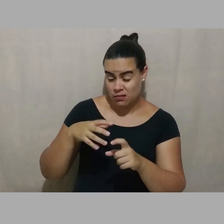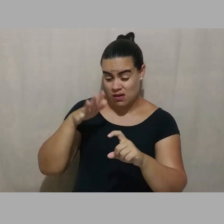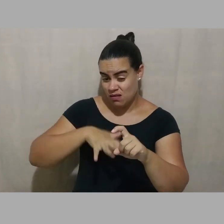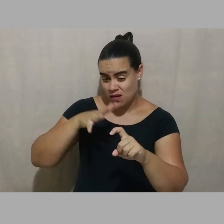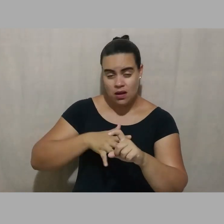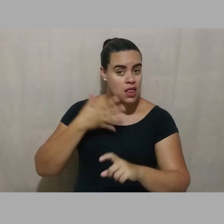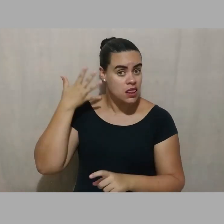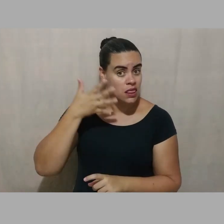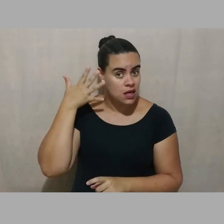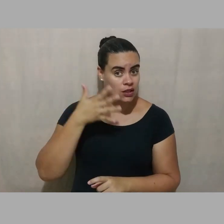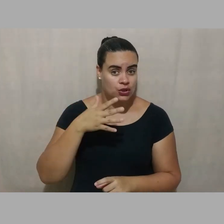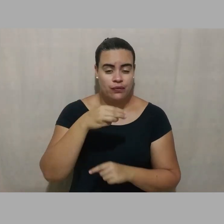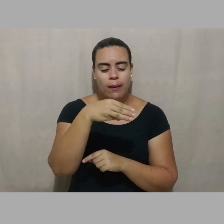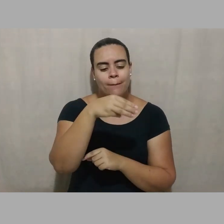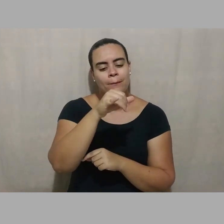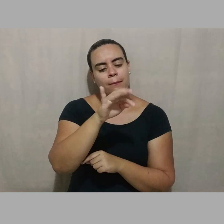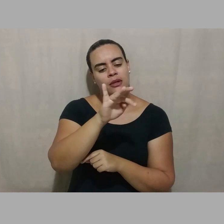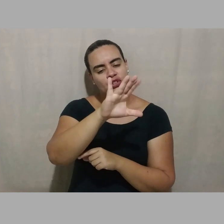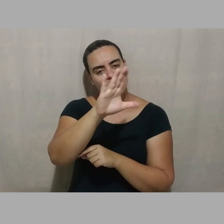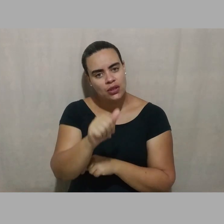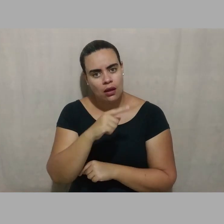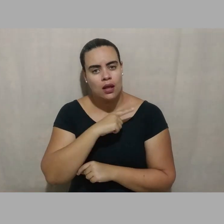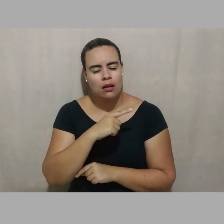nessas mitologias, nessas narrativas míticas,